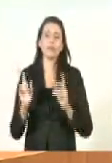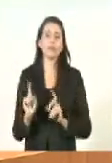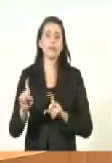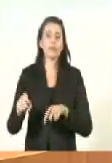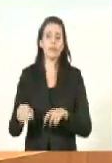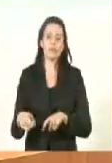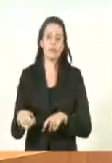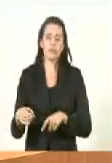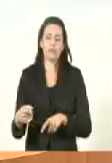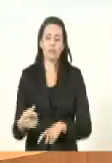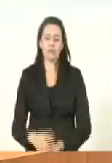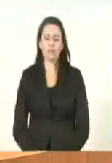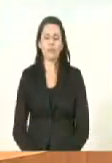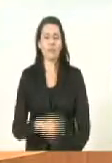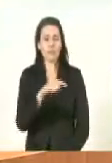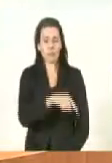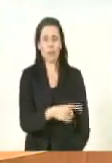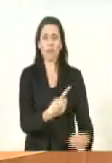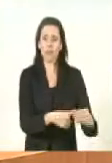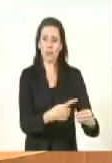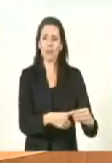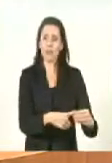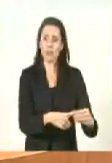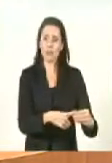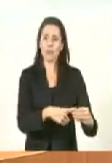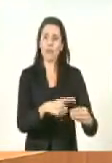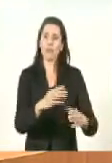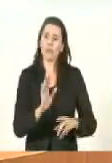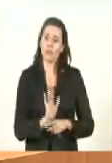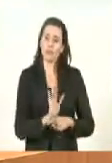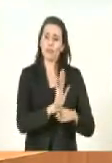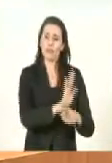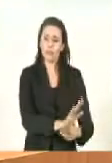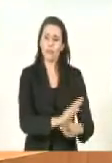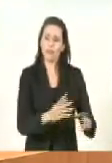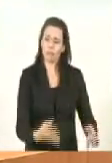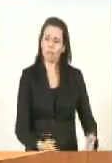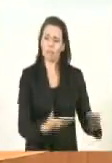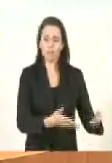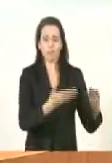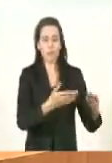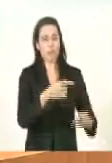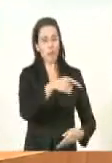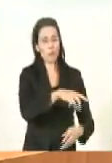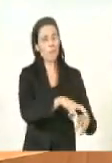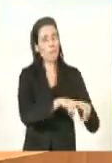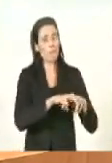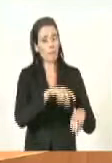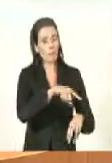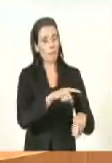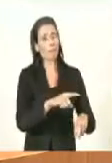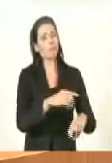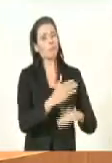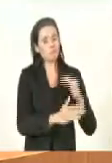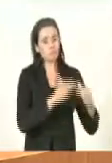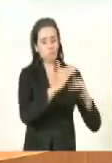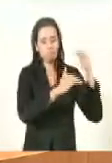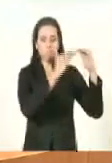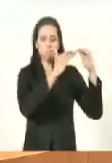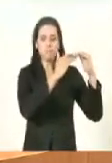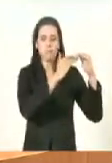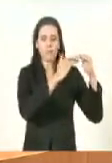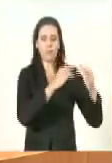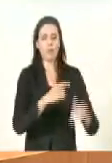dada oportunidades. Enquanto nós éramos superintendentes, deputado Inácio, por isso que o Cibaleno, ao fazer uma referência, citou o nosso nome, porque